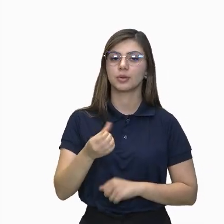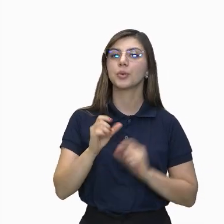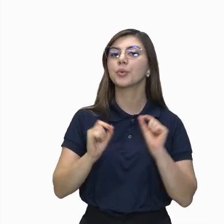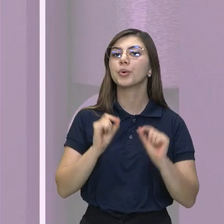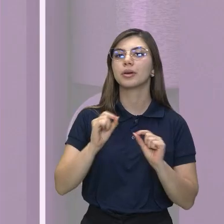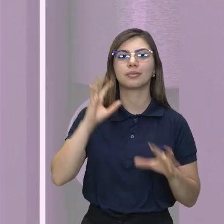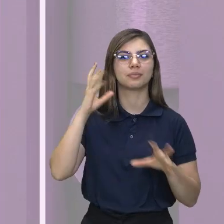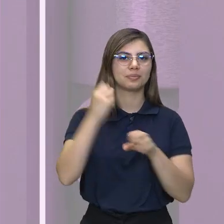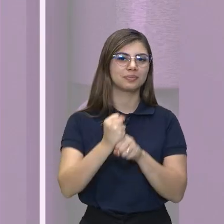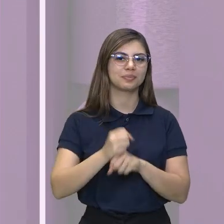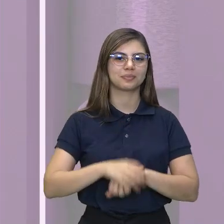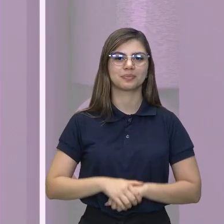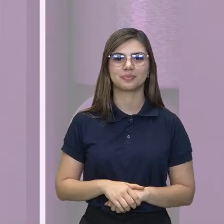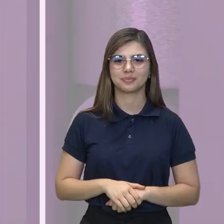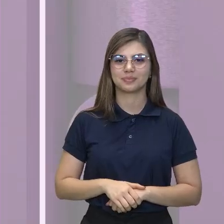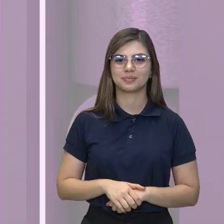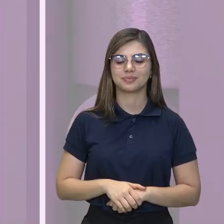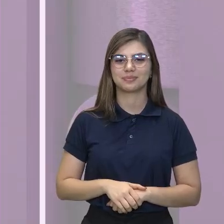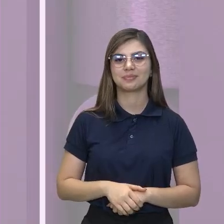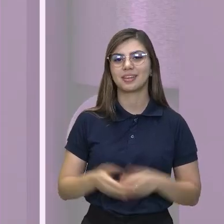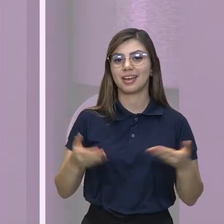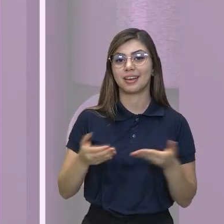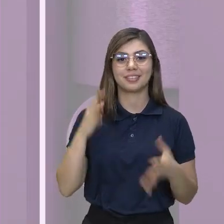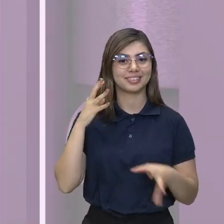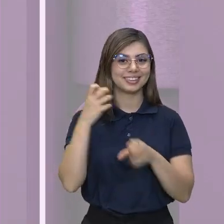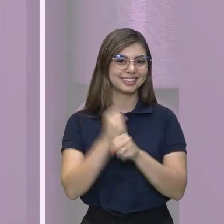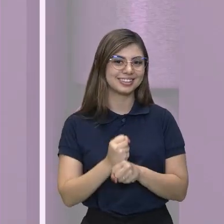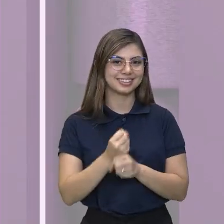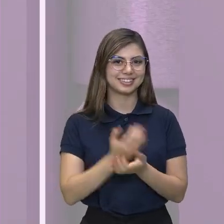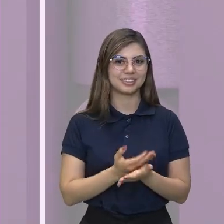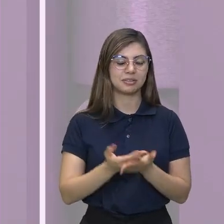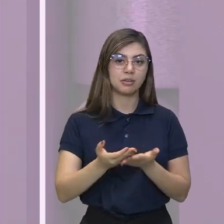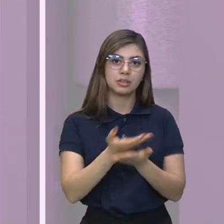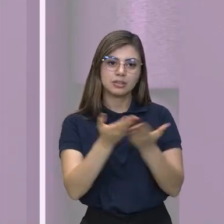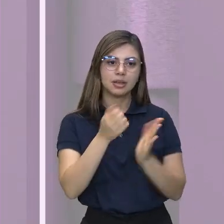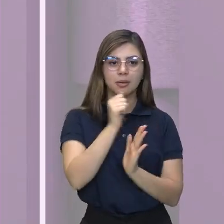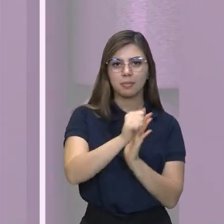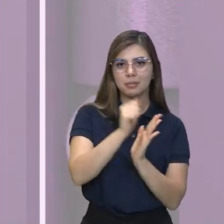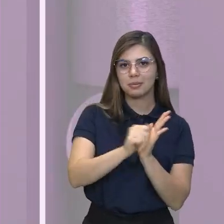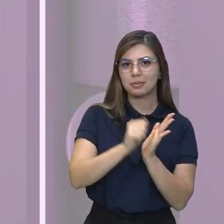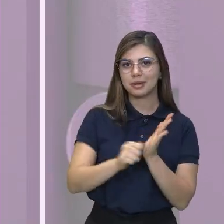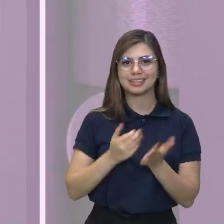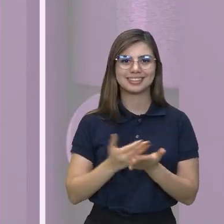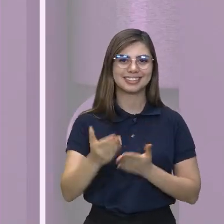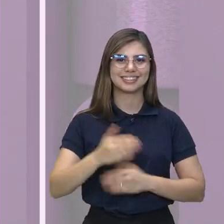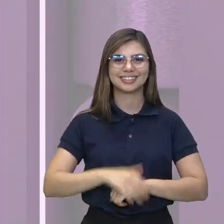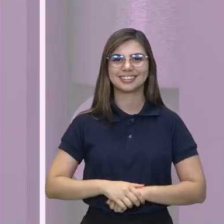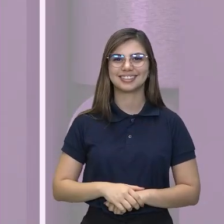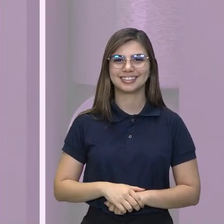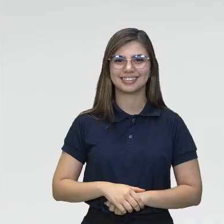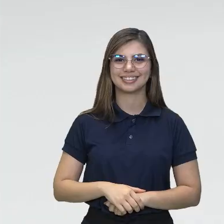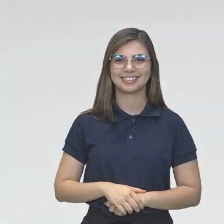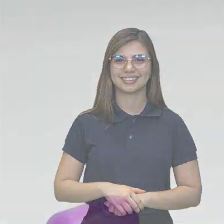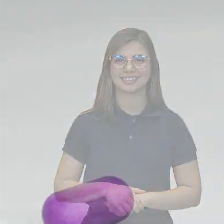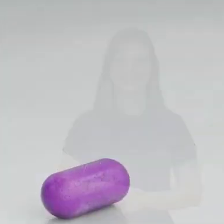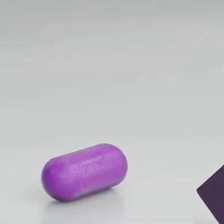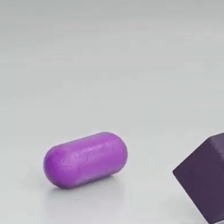revisão. Então chegou o momento da nossa revisão, então pegue seu caderno, pegue sua caneta e vamos para a aula.